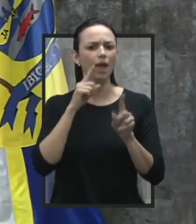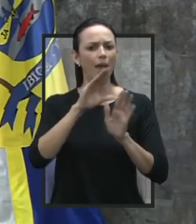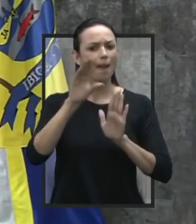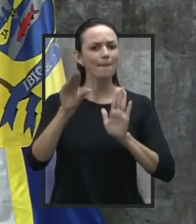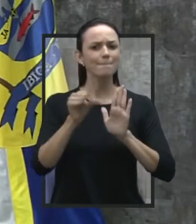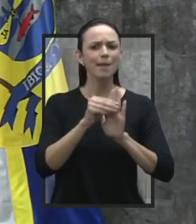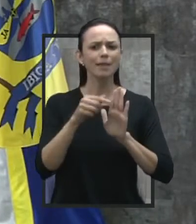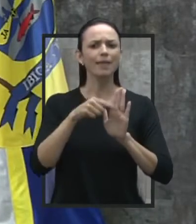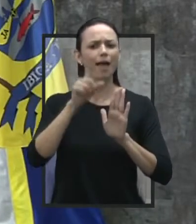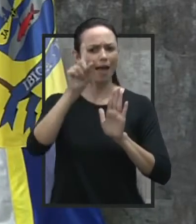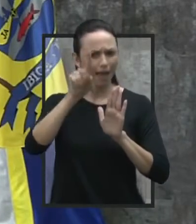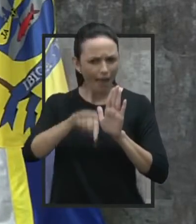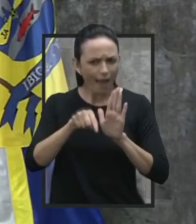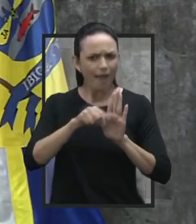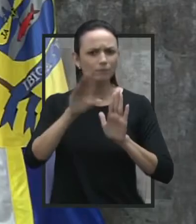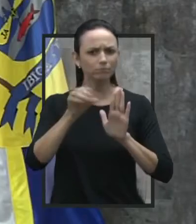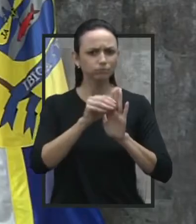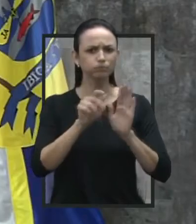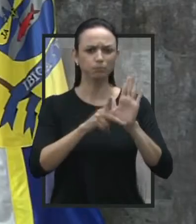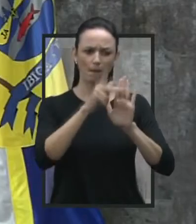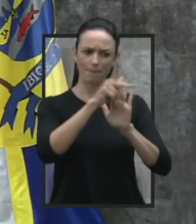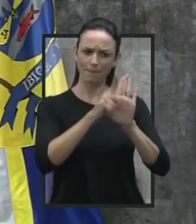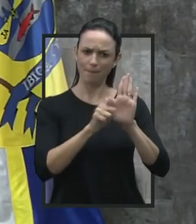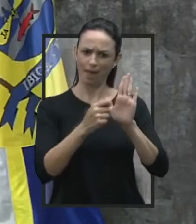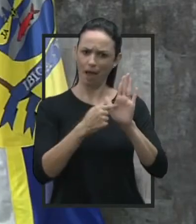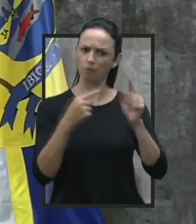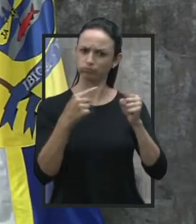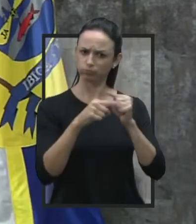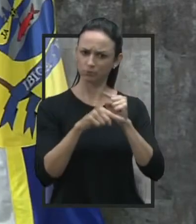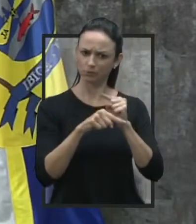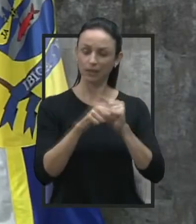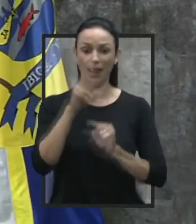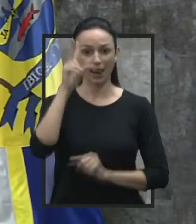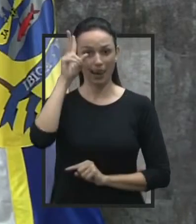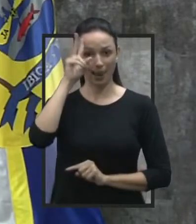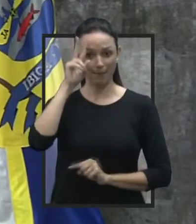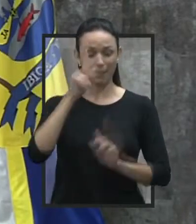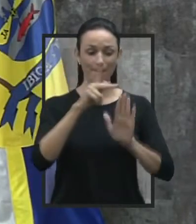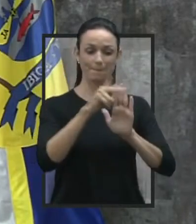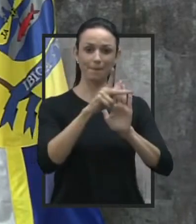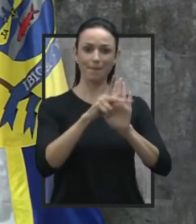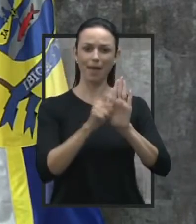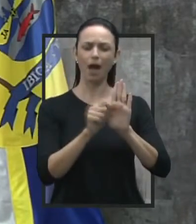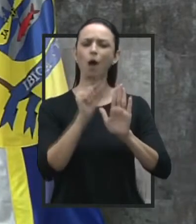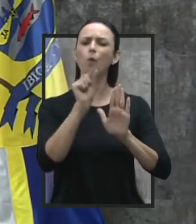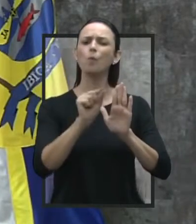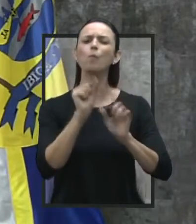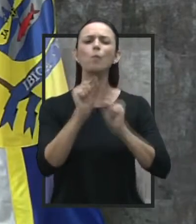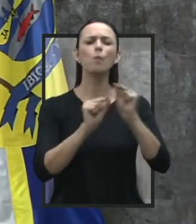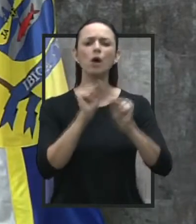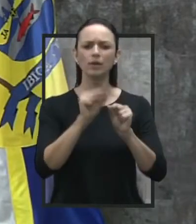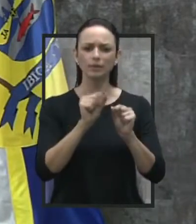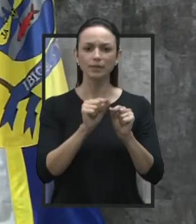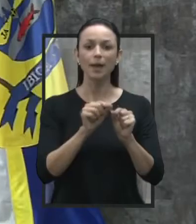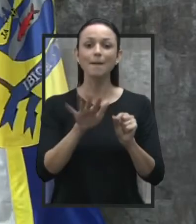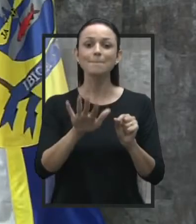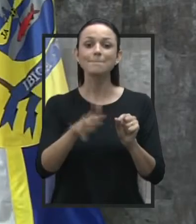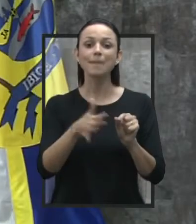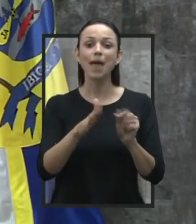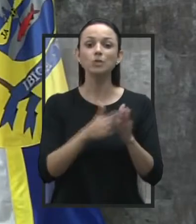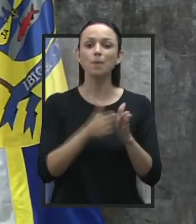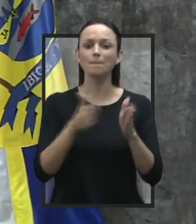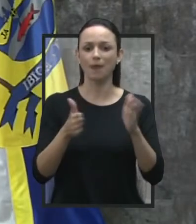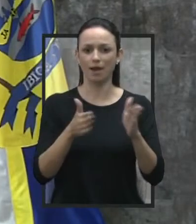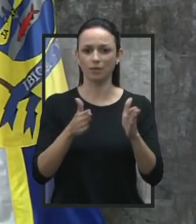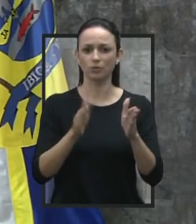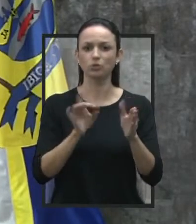ela realmente é uma emenda de plano plurianual. Lembrando, que o plano plurianual é aquela programação de médio prazo. Eu só